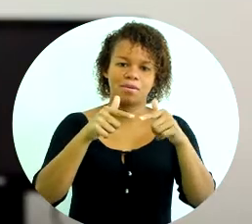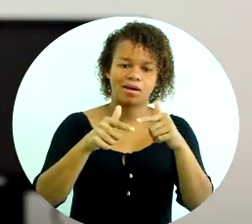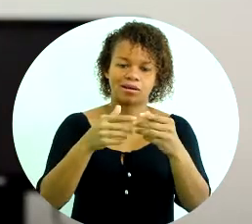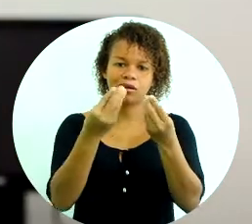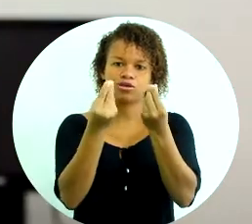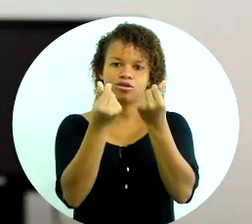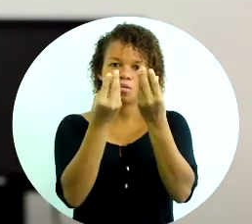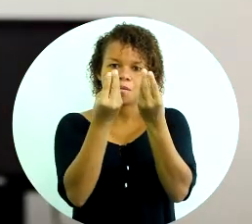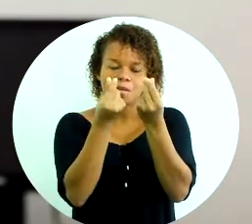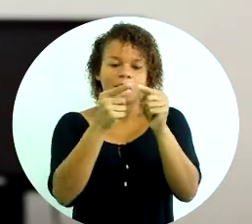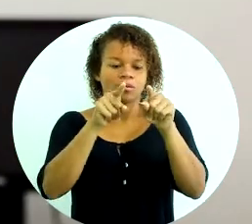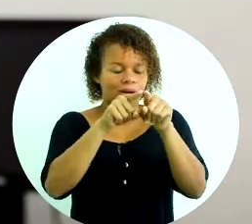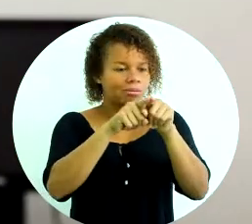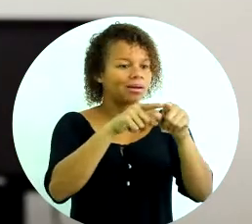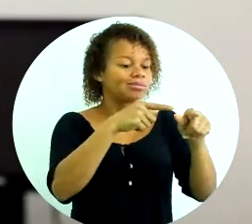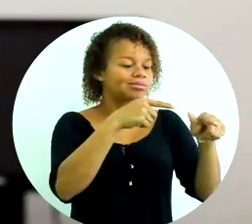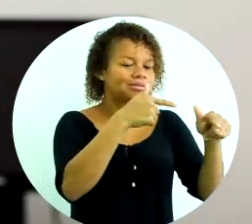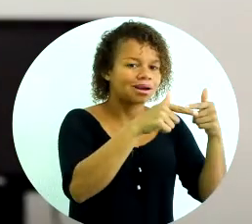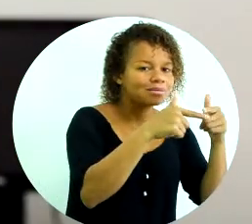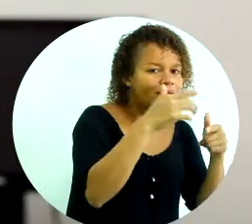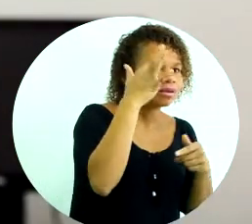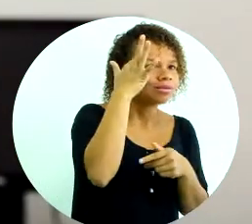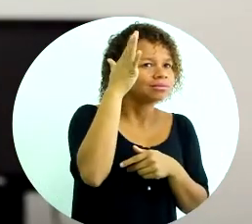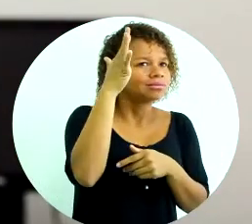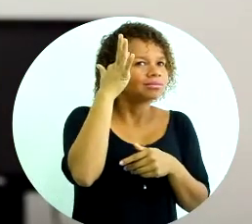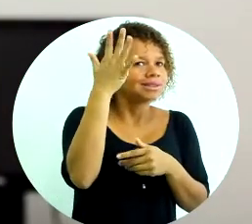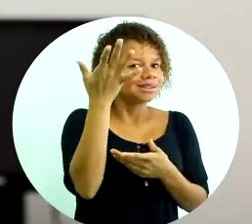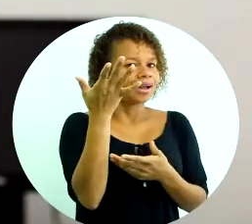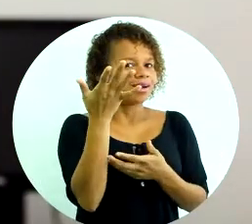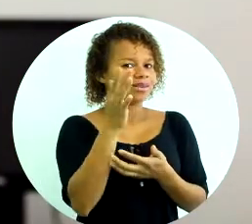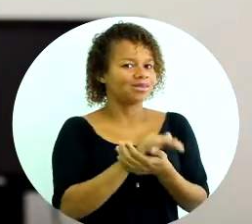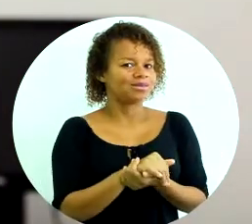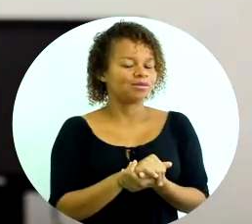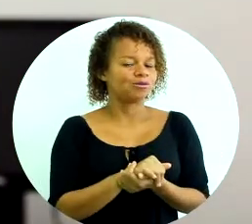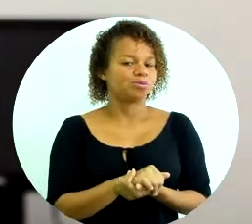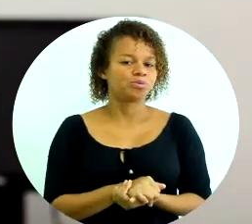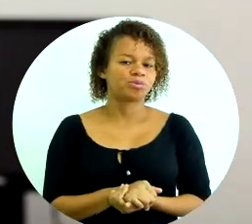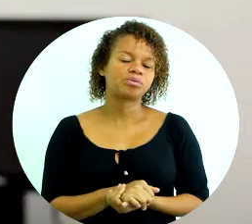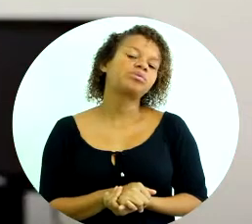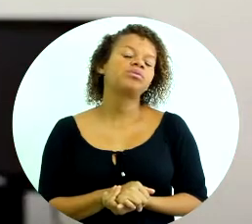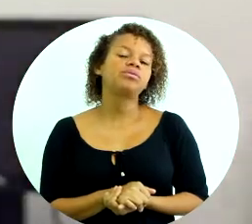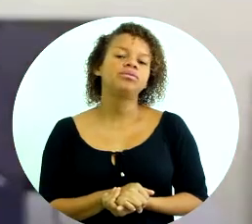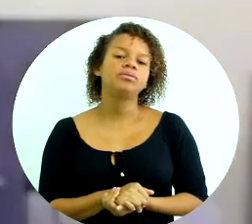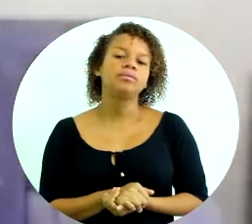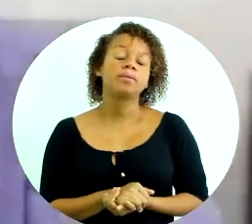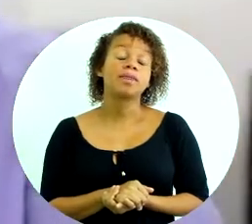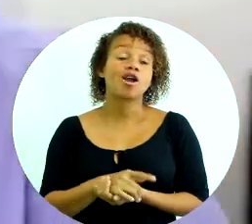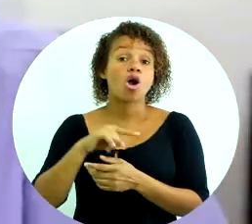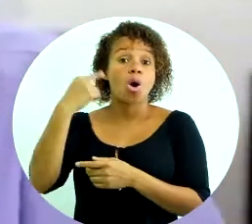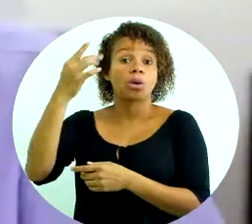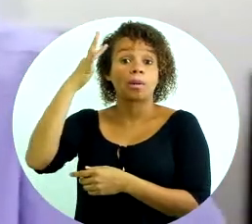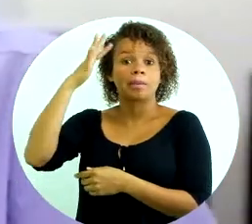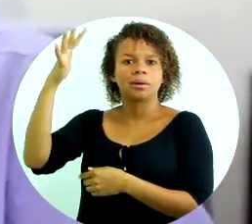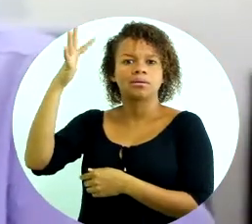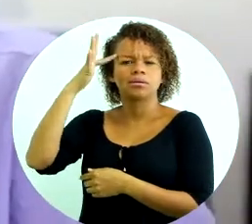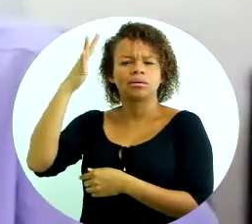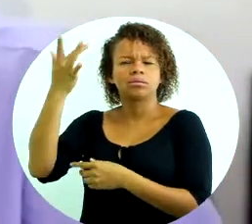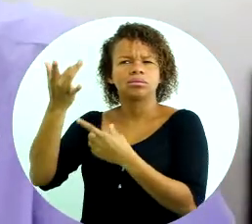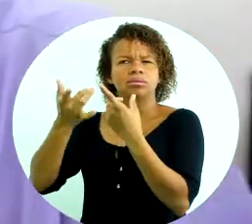entre os trabalhadores manuais e intelectuais, dirigentes e operacionais.